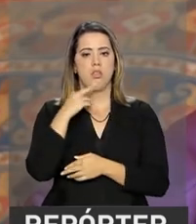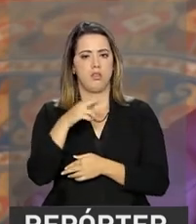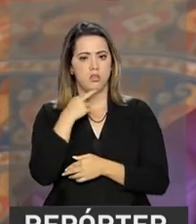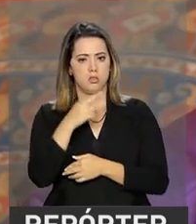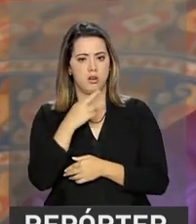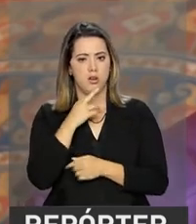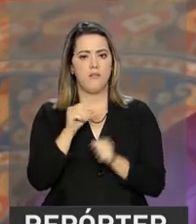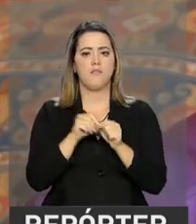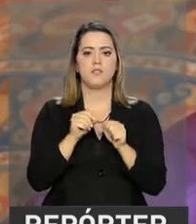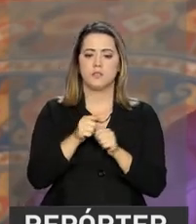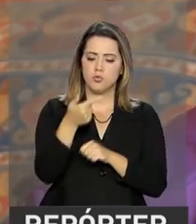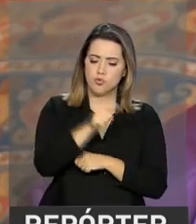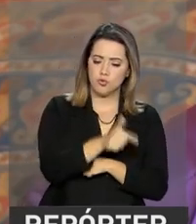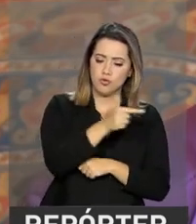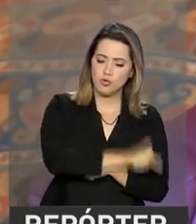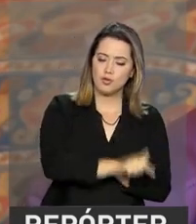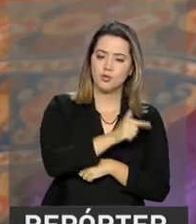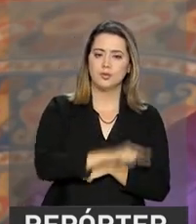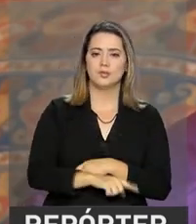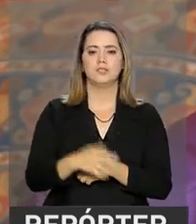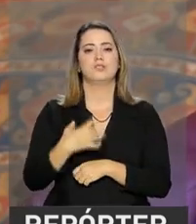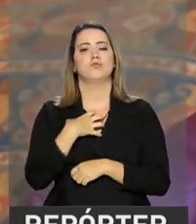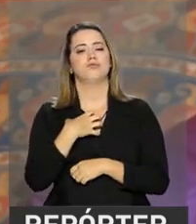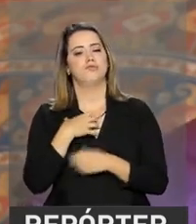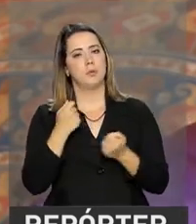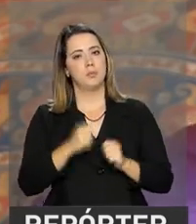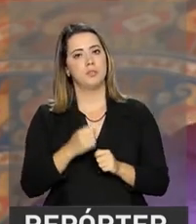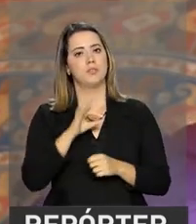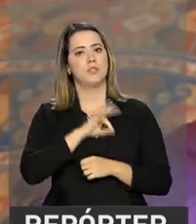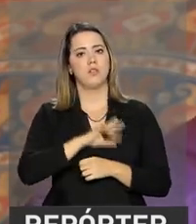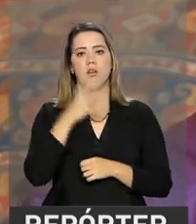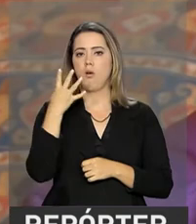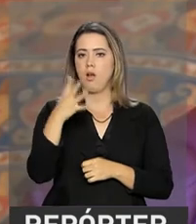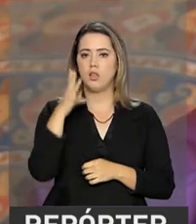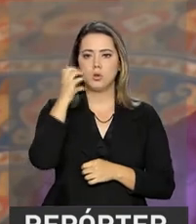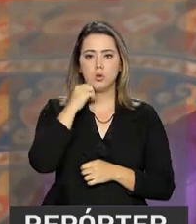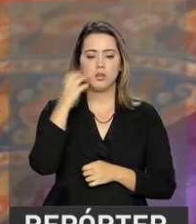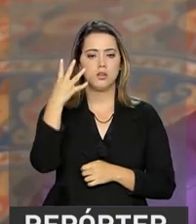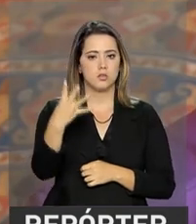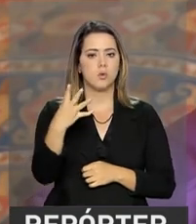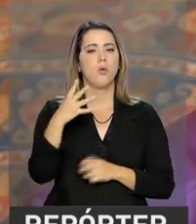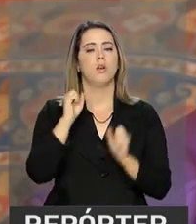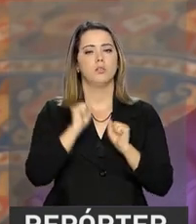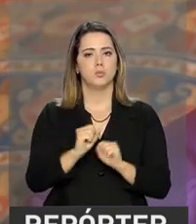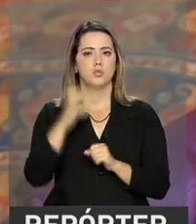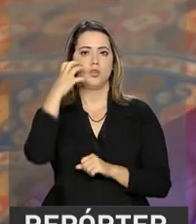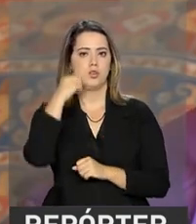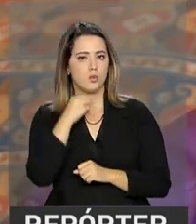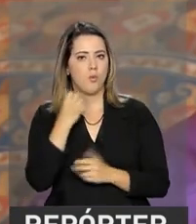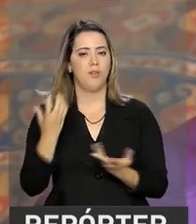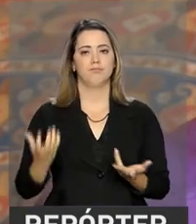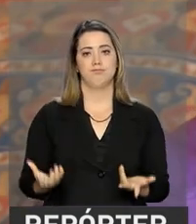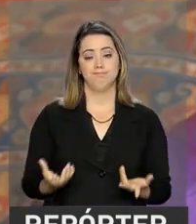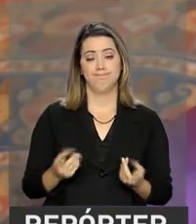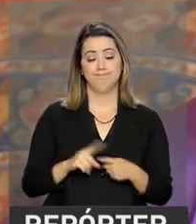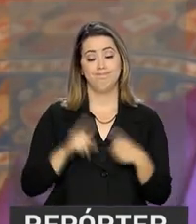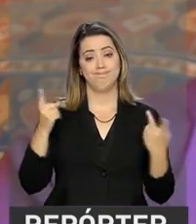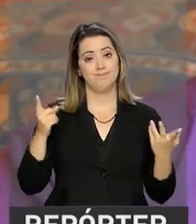que fazer de novo, eu faria. Se eu tivesse condições de ficar com as quatro, a gente ficava, sabe?